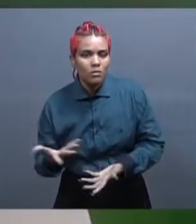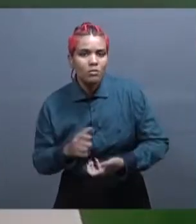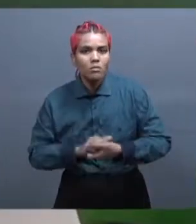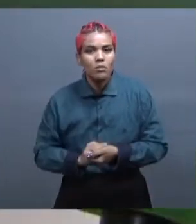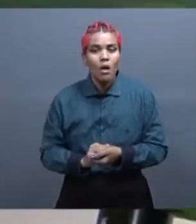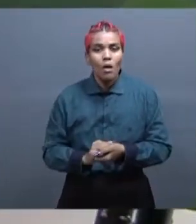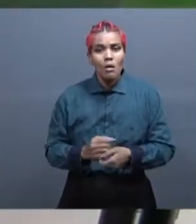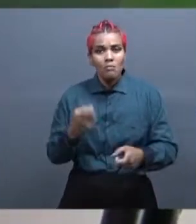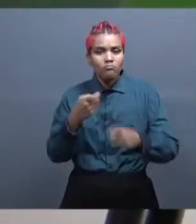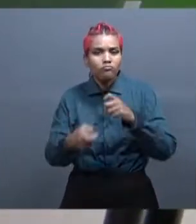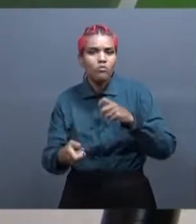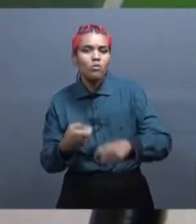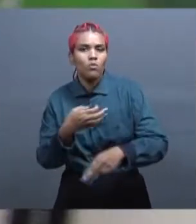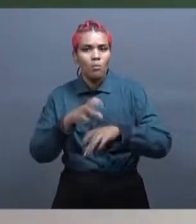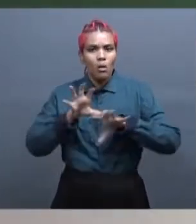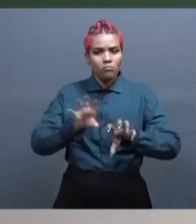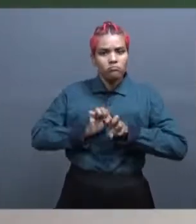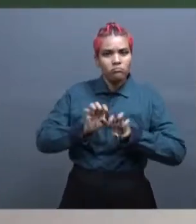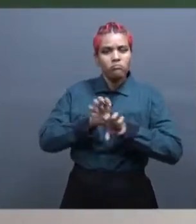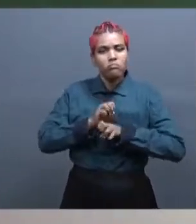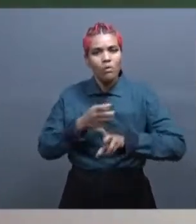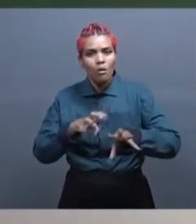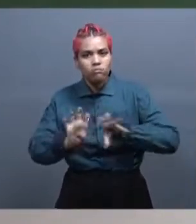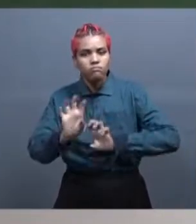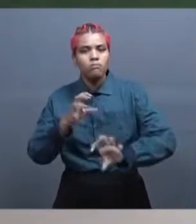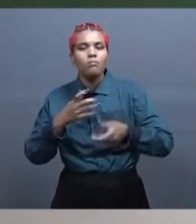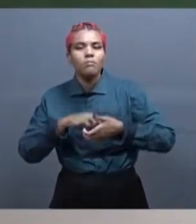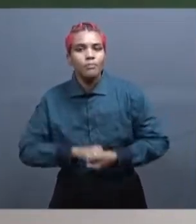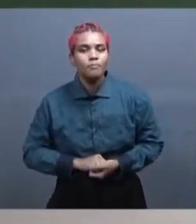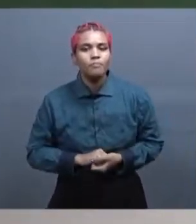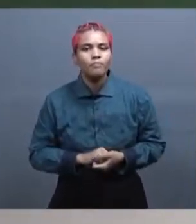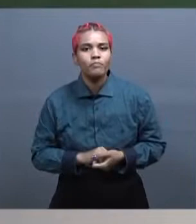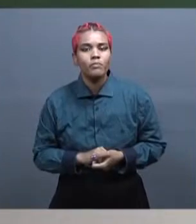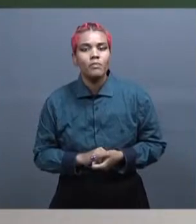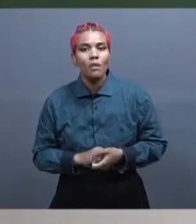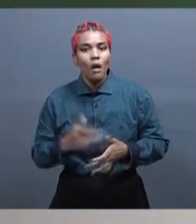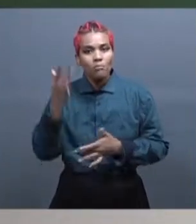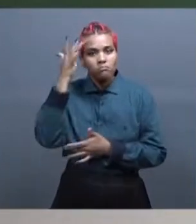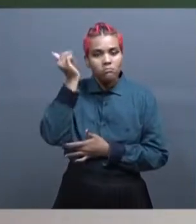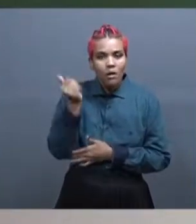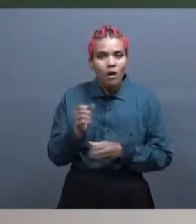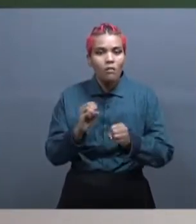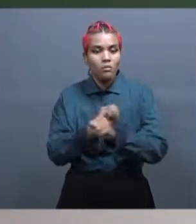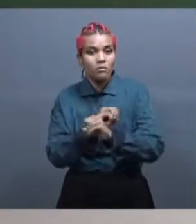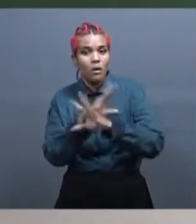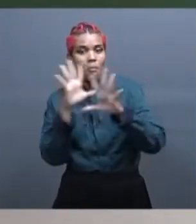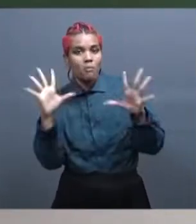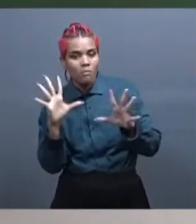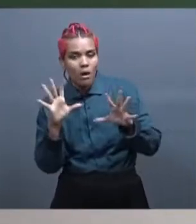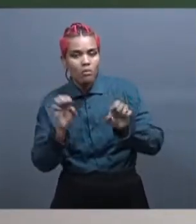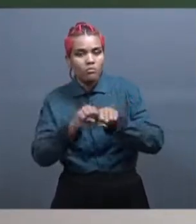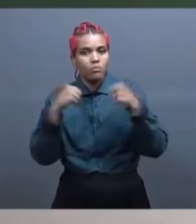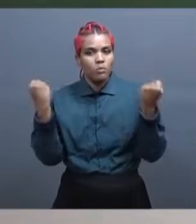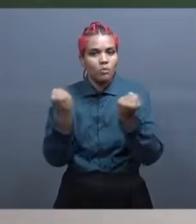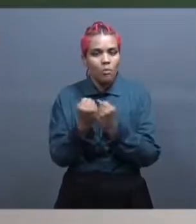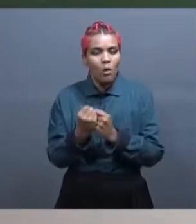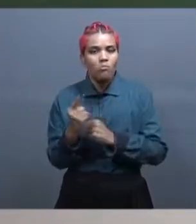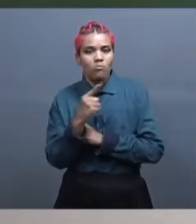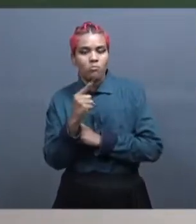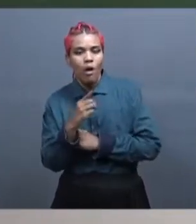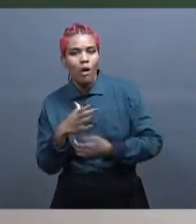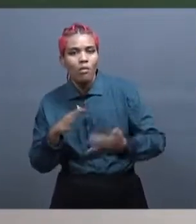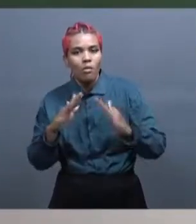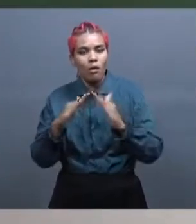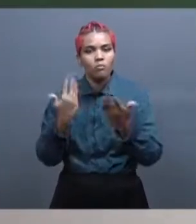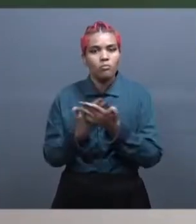quais atividades previstas para o fim de semana então amanhã é vai ser a abertura do simpósio lá no colégio nacional